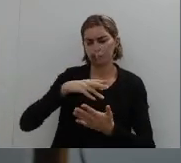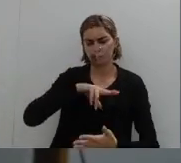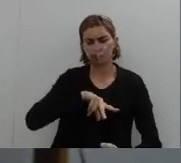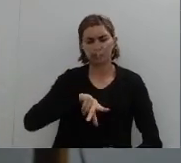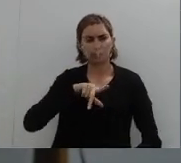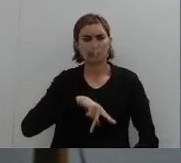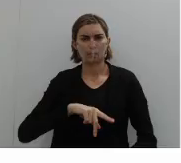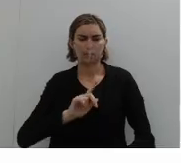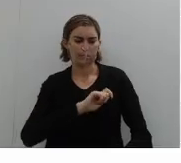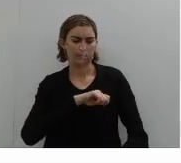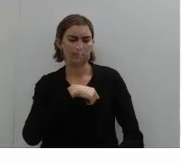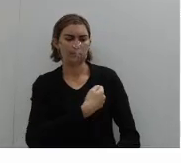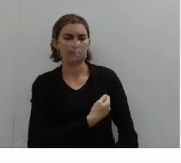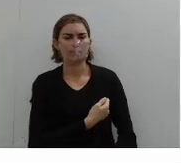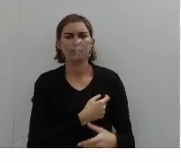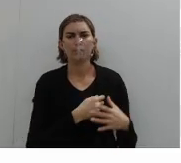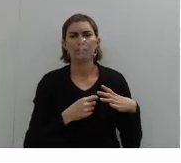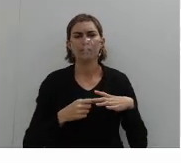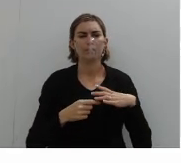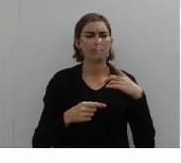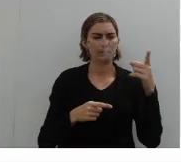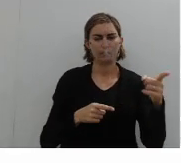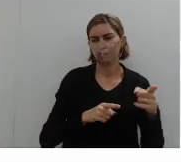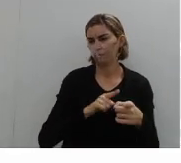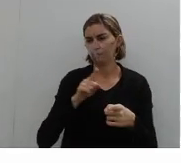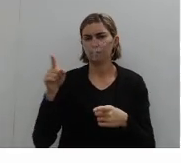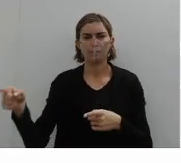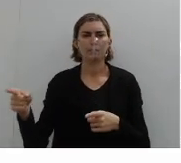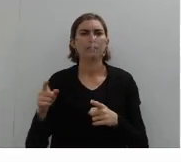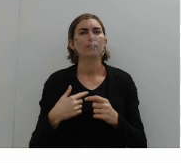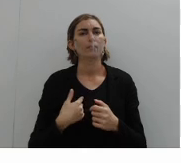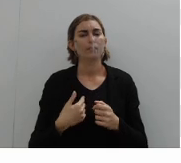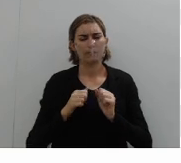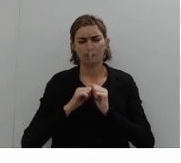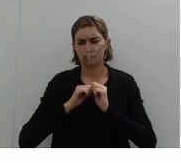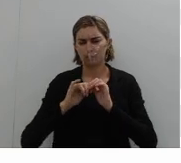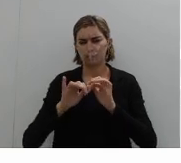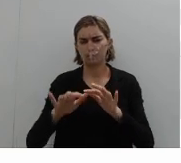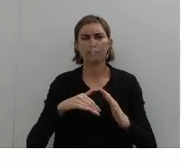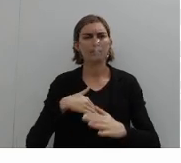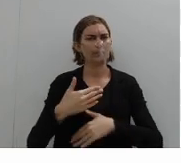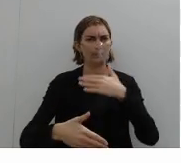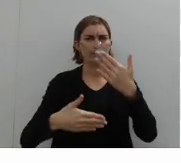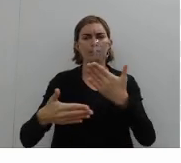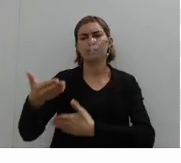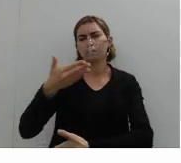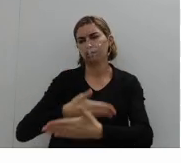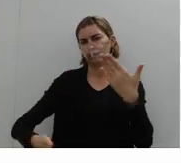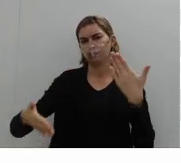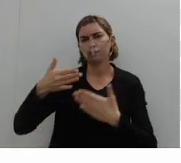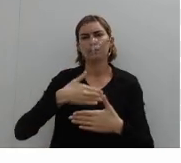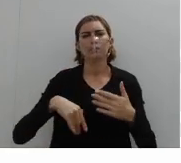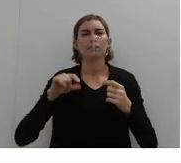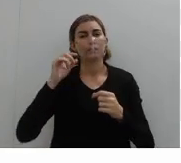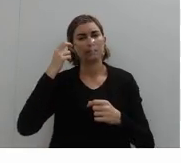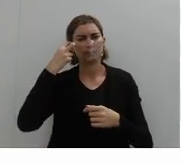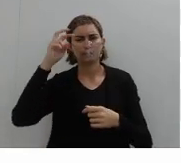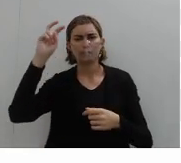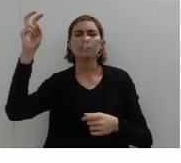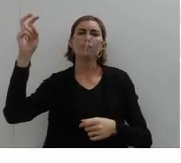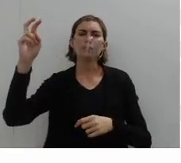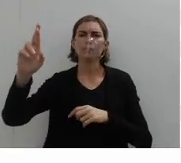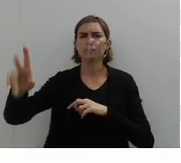Espanha. Muitas fronteiras, não apenas as físicas, expandiram-se no processo de intercâmbio entre